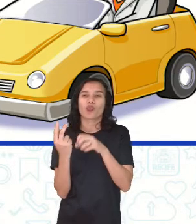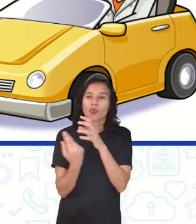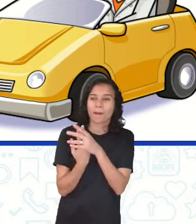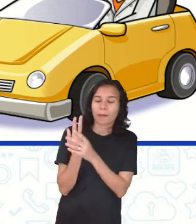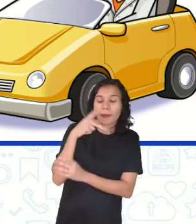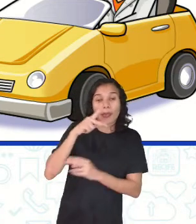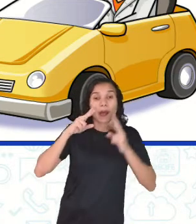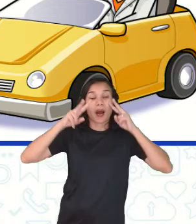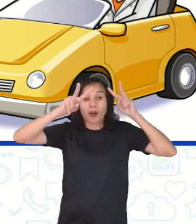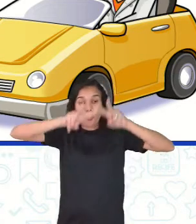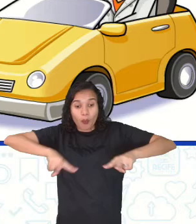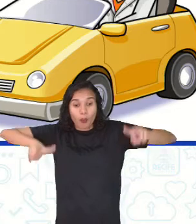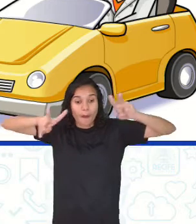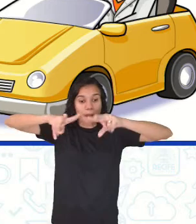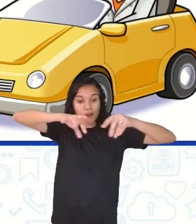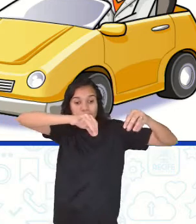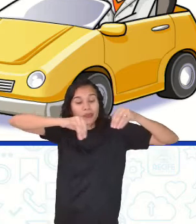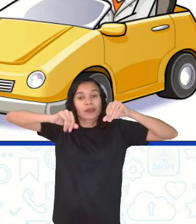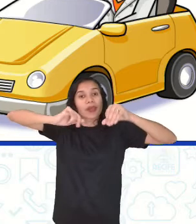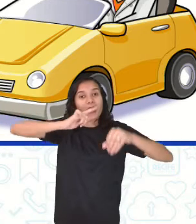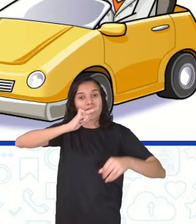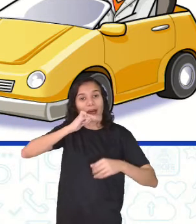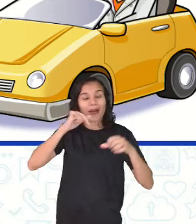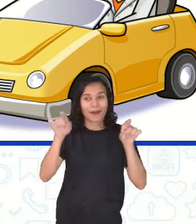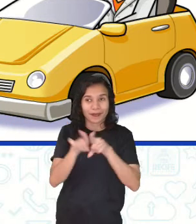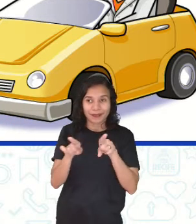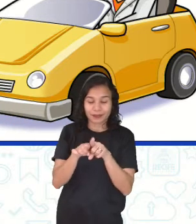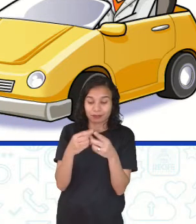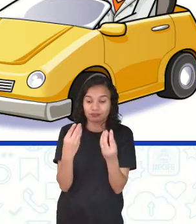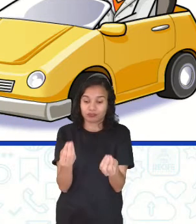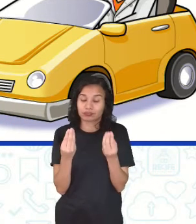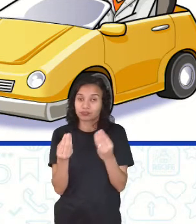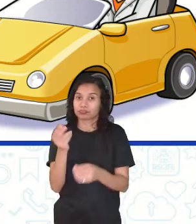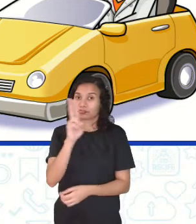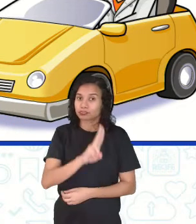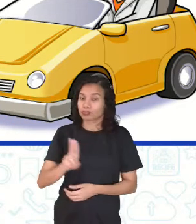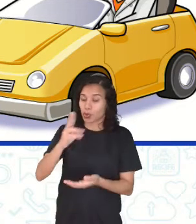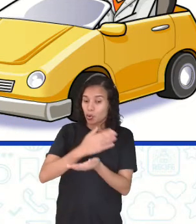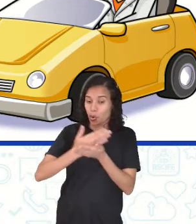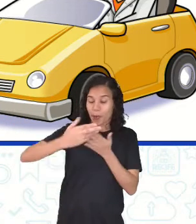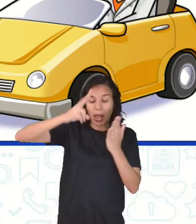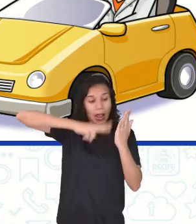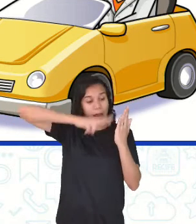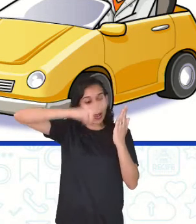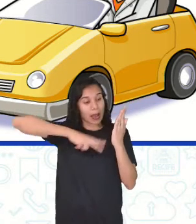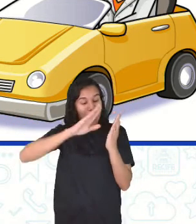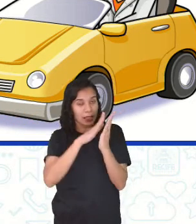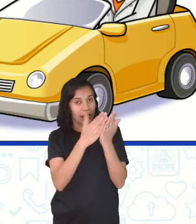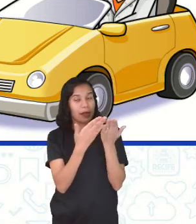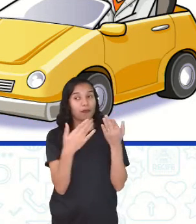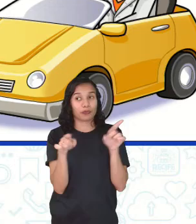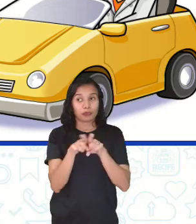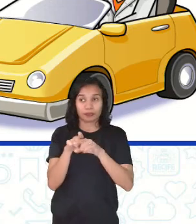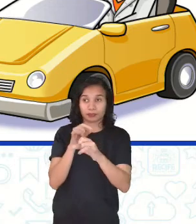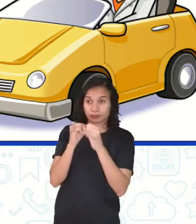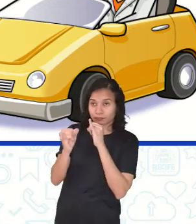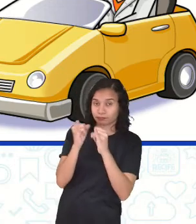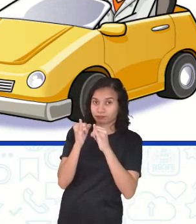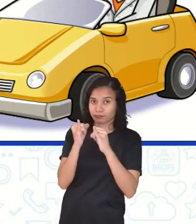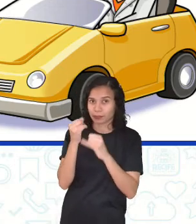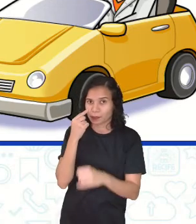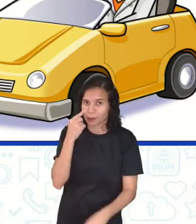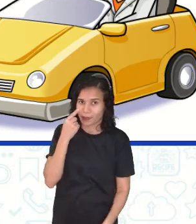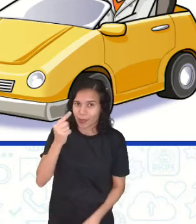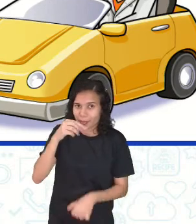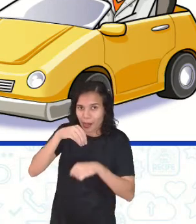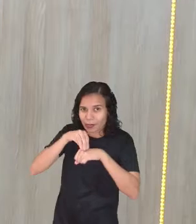olhando também no solo, estou olhando na água, como eu estou cultivando. Comecei a ler alguns livros e também na internet, mas eu quero